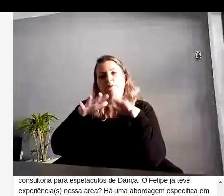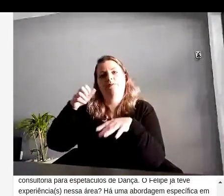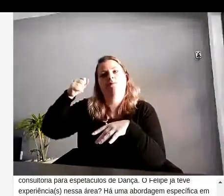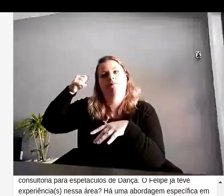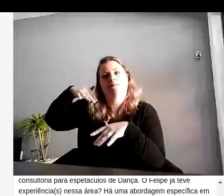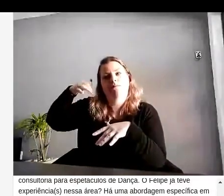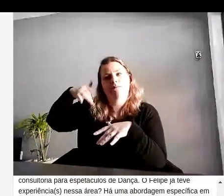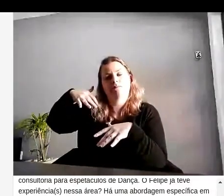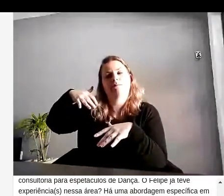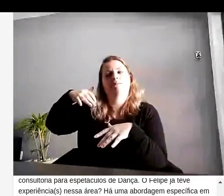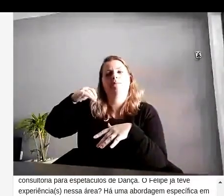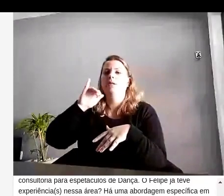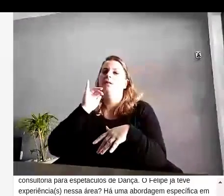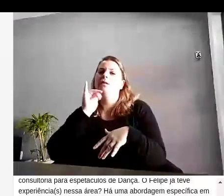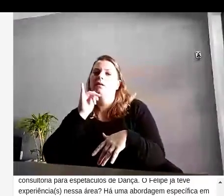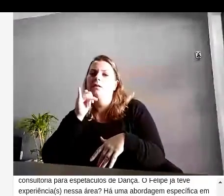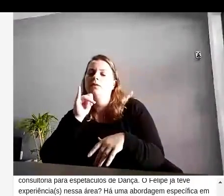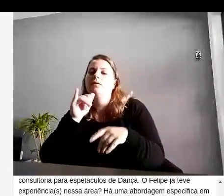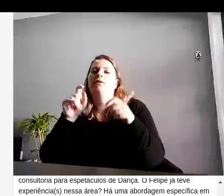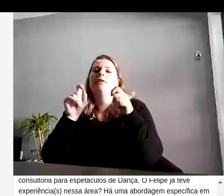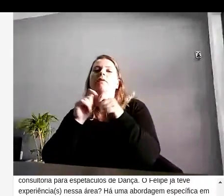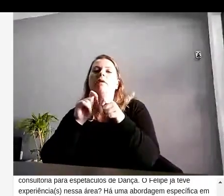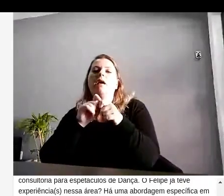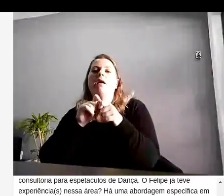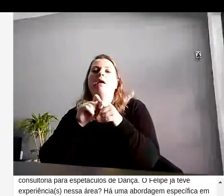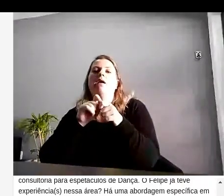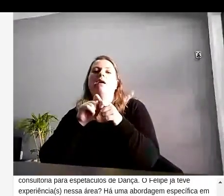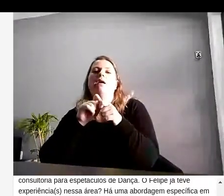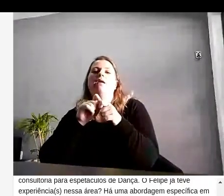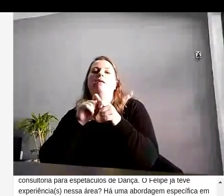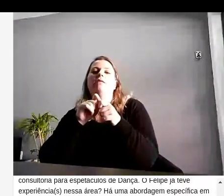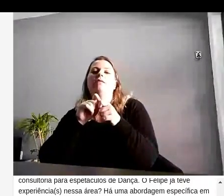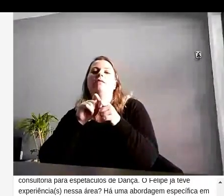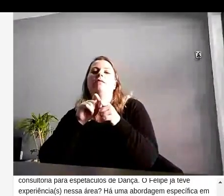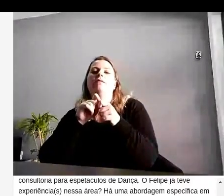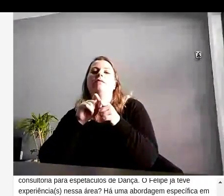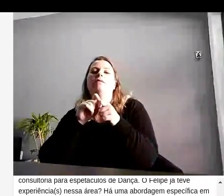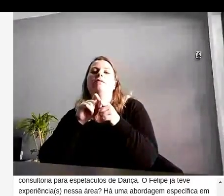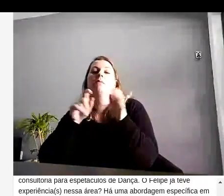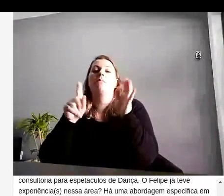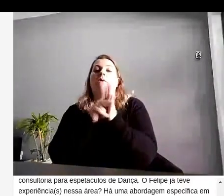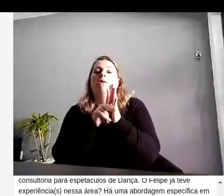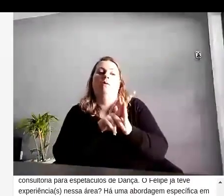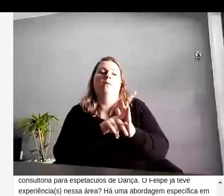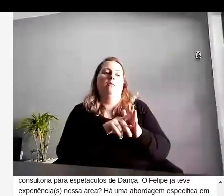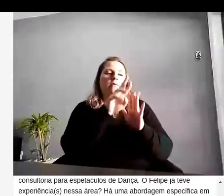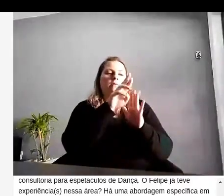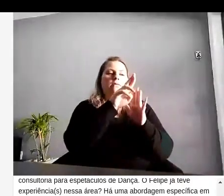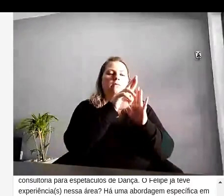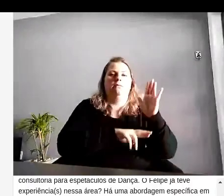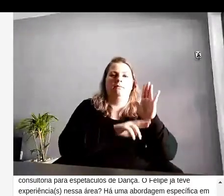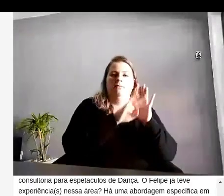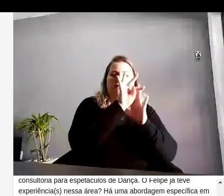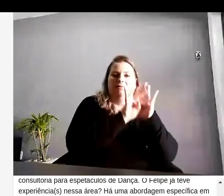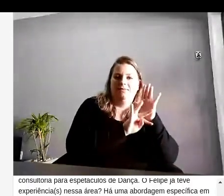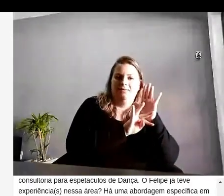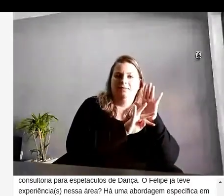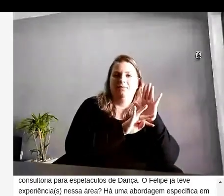O audiodescritor roteirista que faz a narração de seus roteiros. Mas sempre que